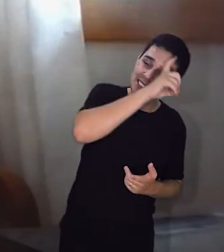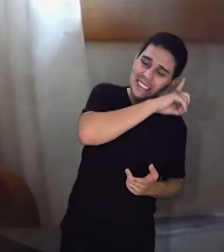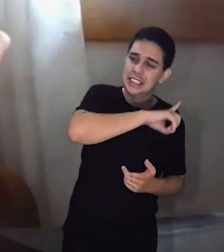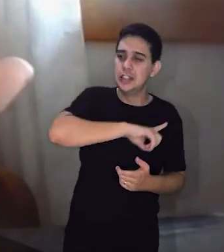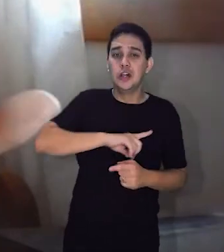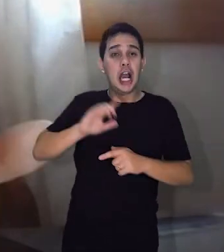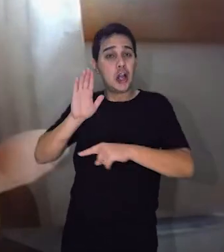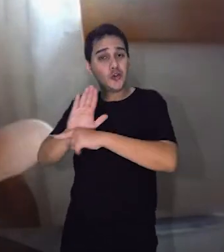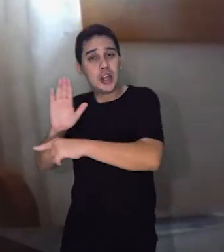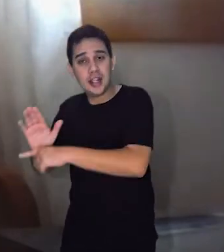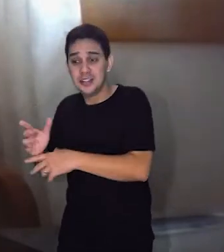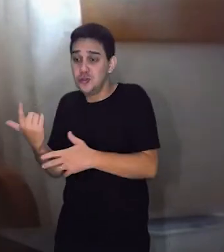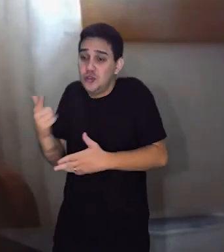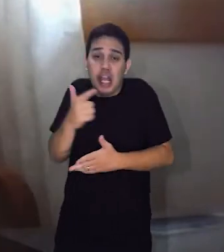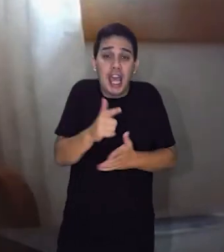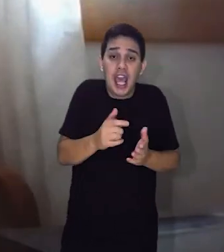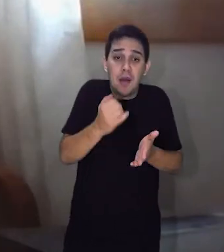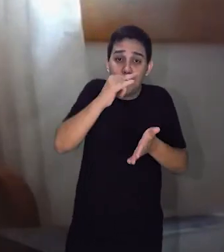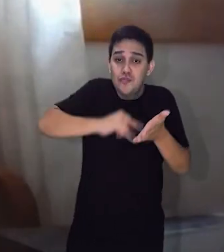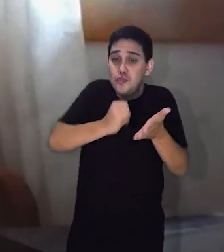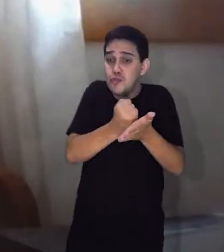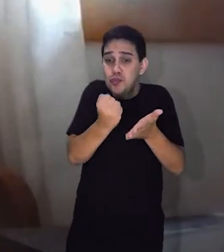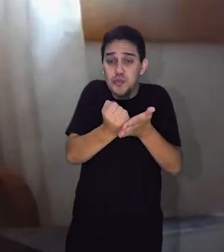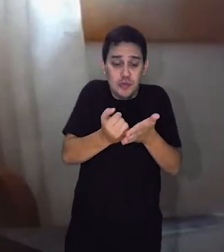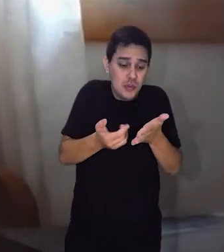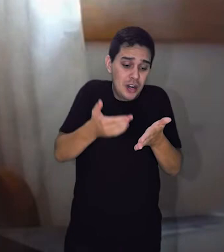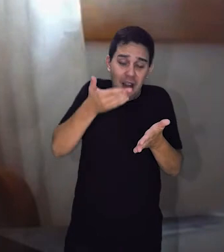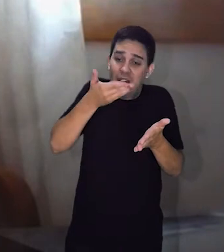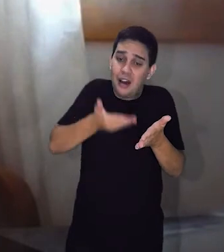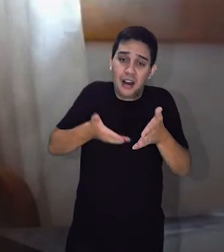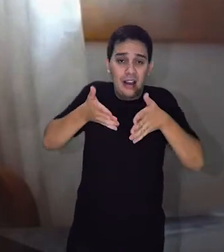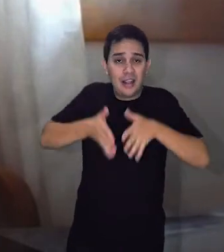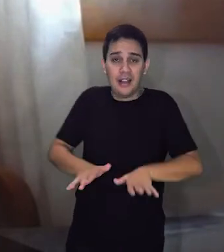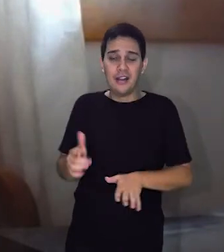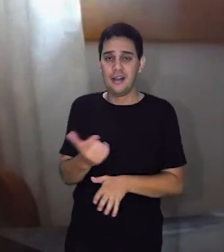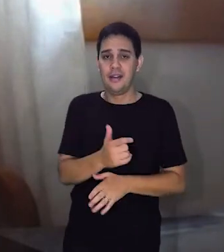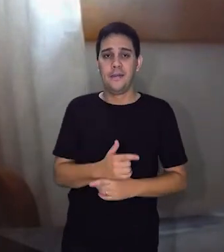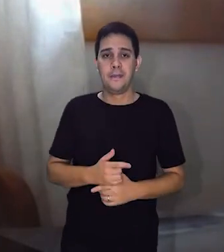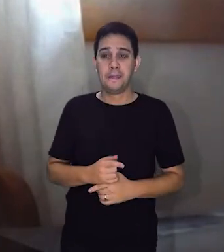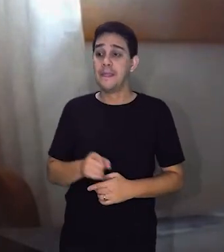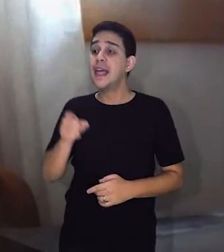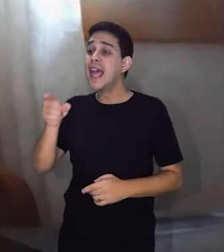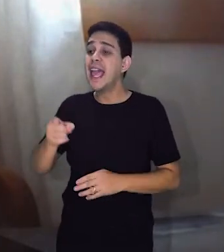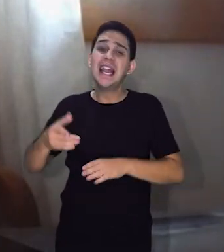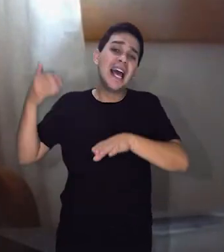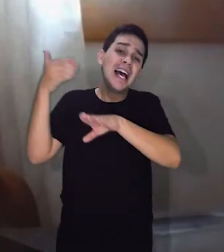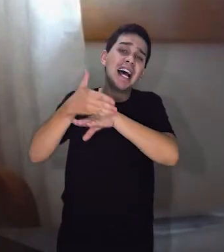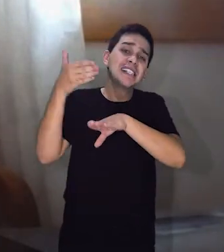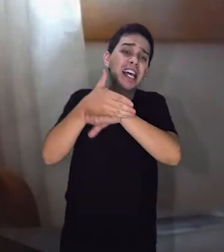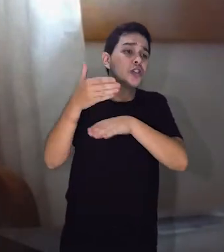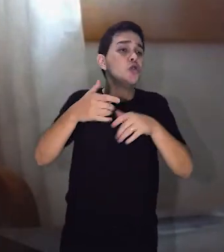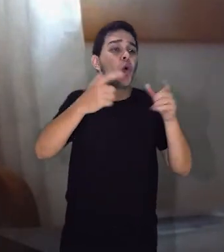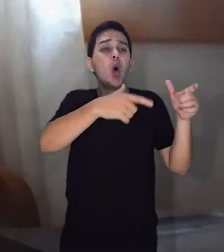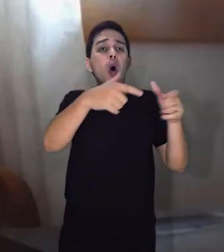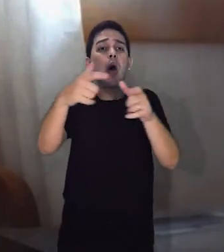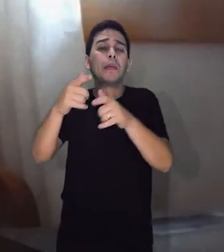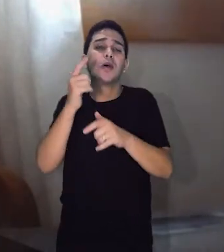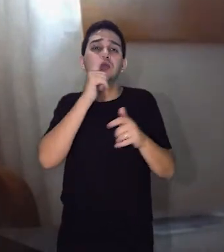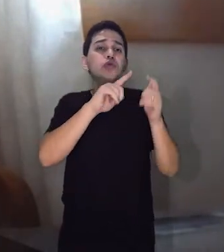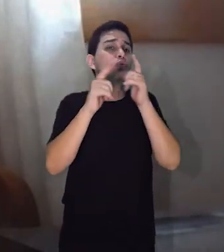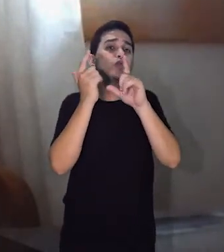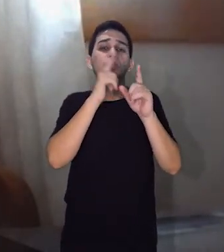né, é justamente isso. E a dificuldade de acesso do próprio cidadão a um local, né,